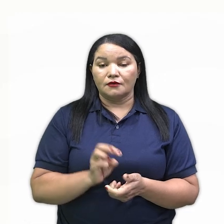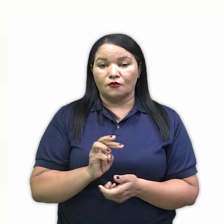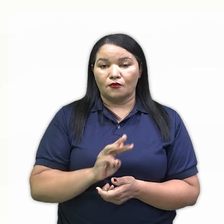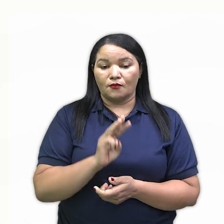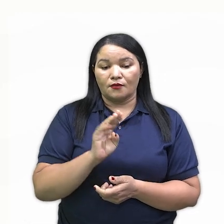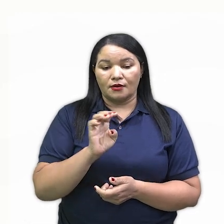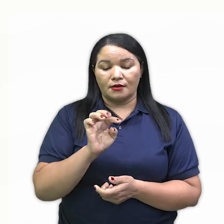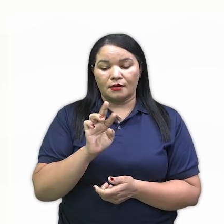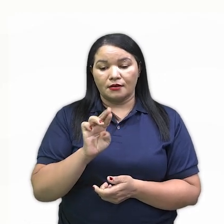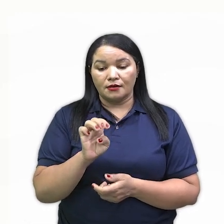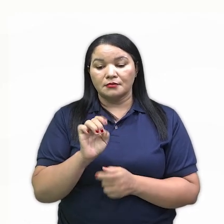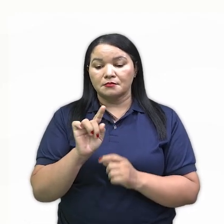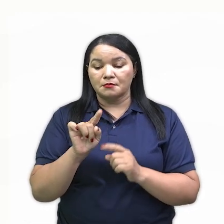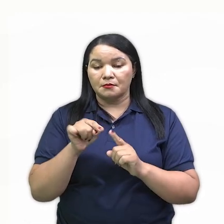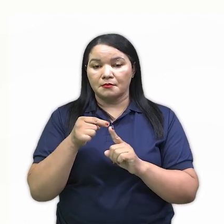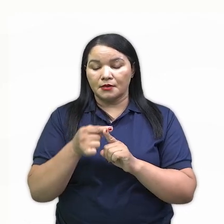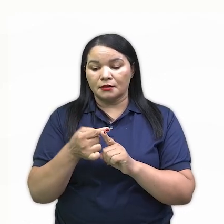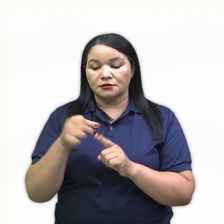mais not.